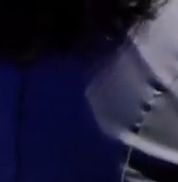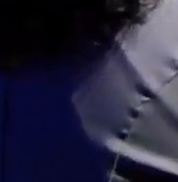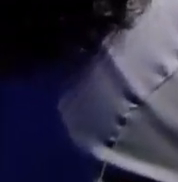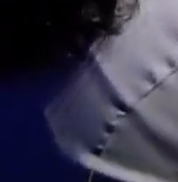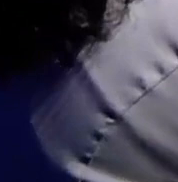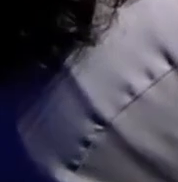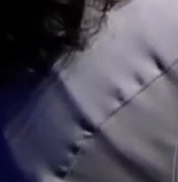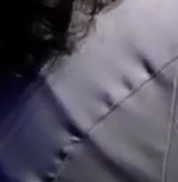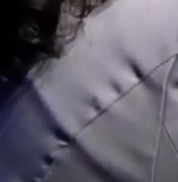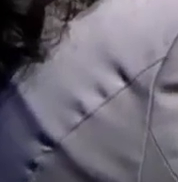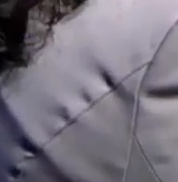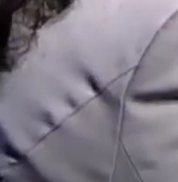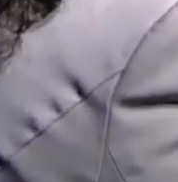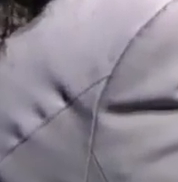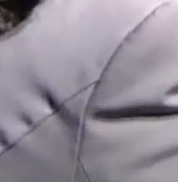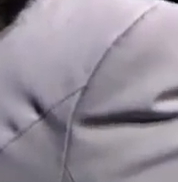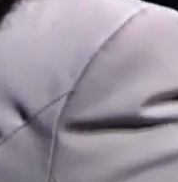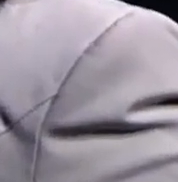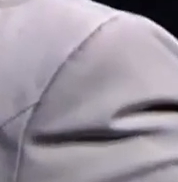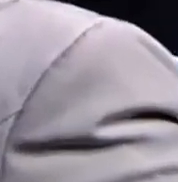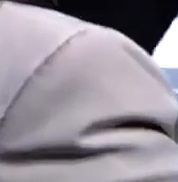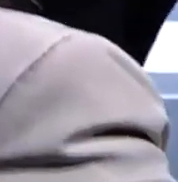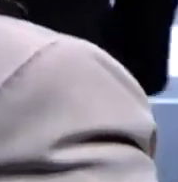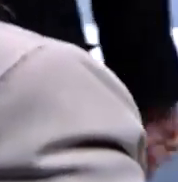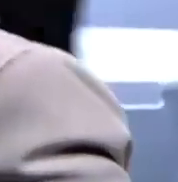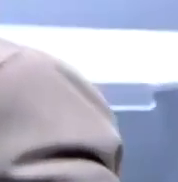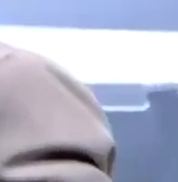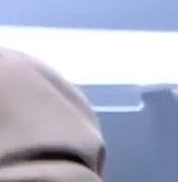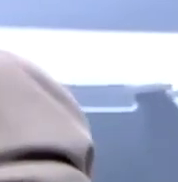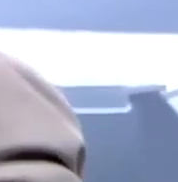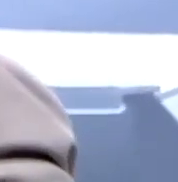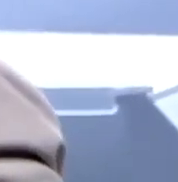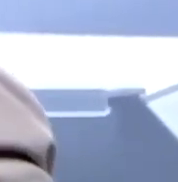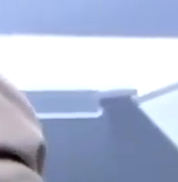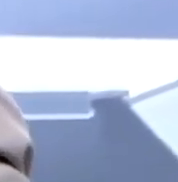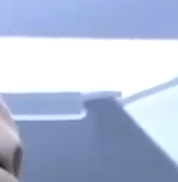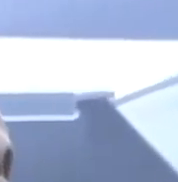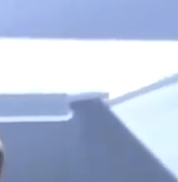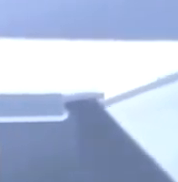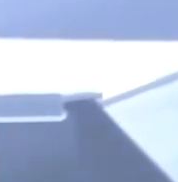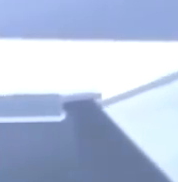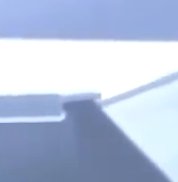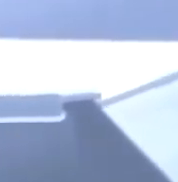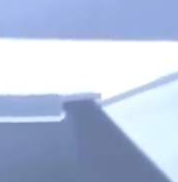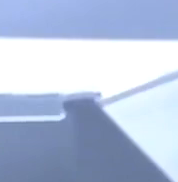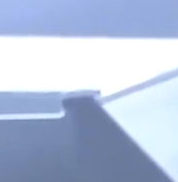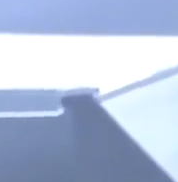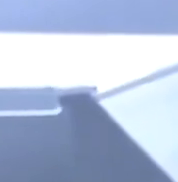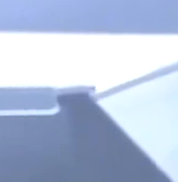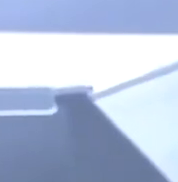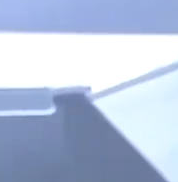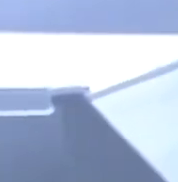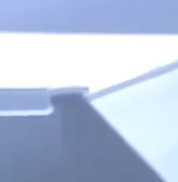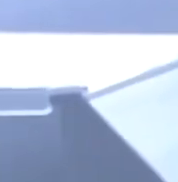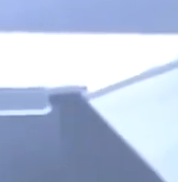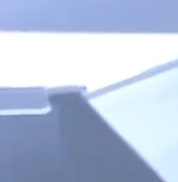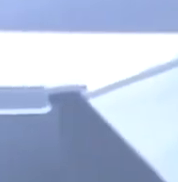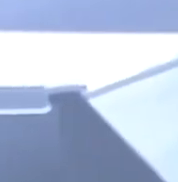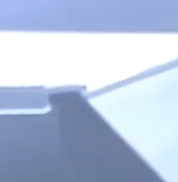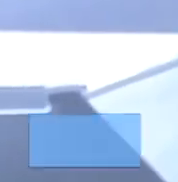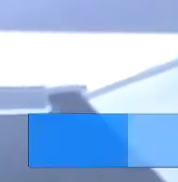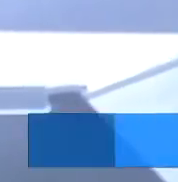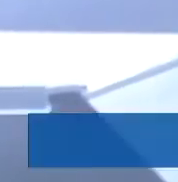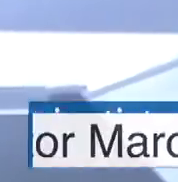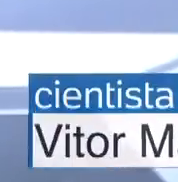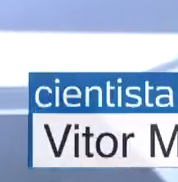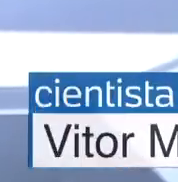né? Eu acho que o vídeo recentemente divulgado, eu acho que teve um impacto nisso, eu acho que teve um armistício. Né,